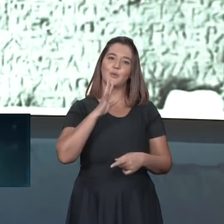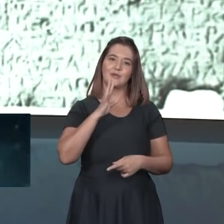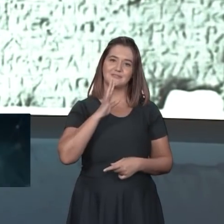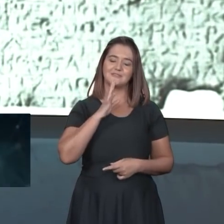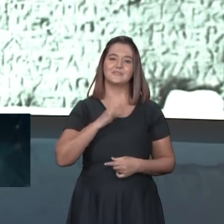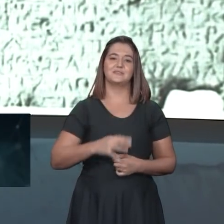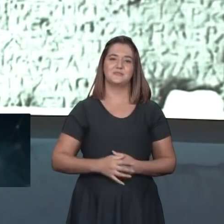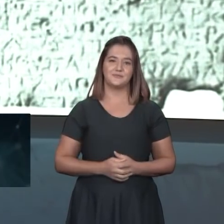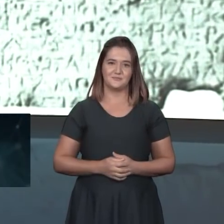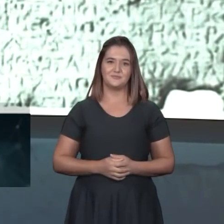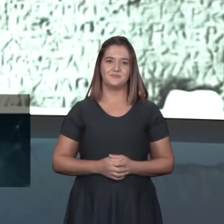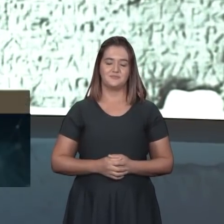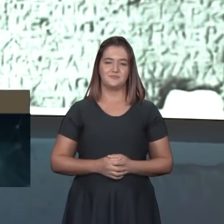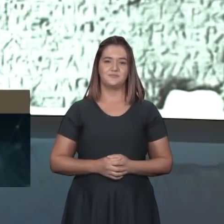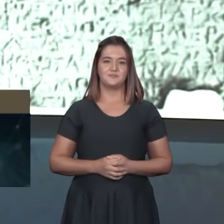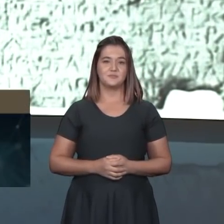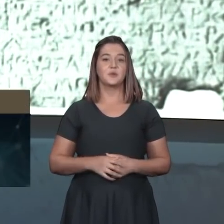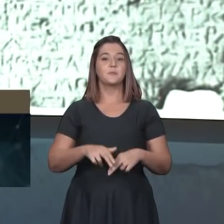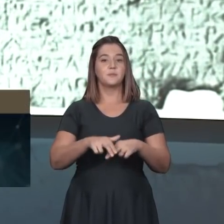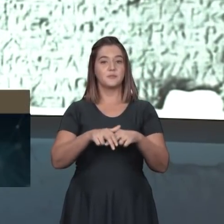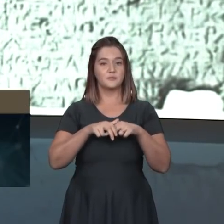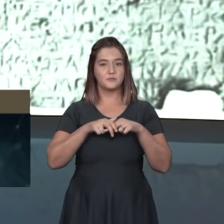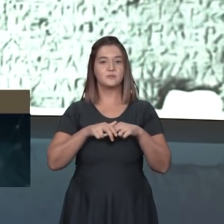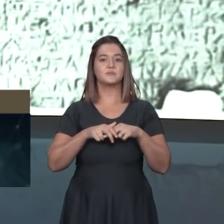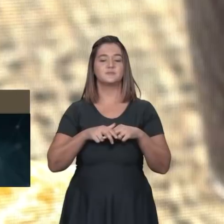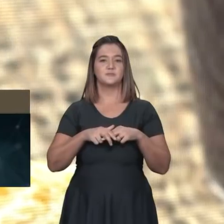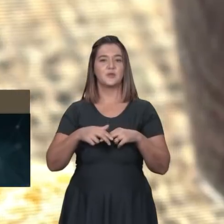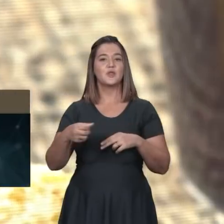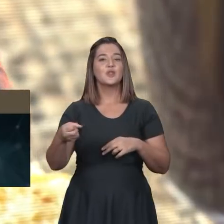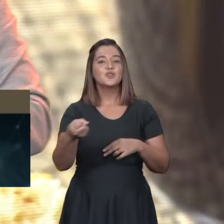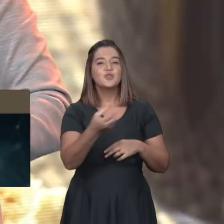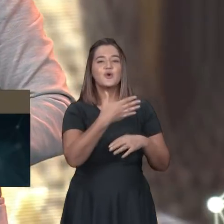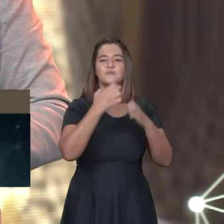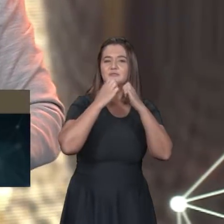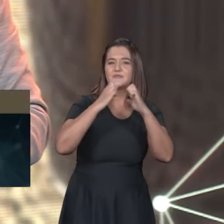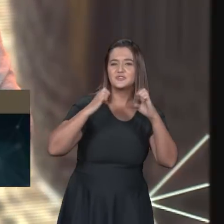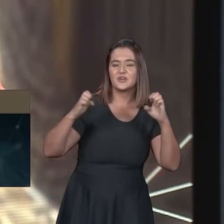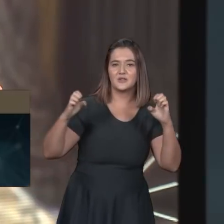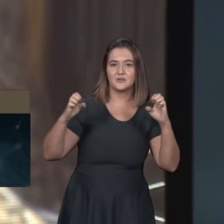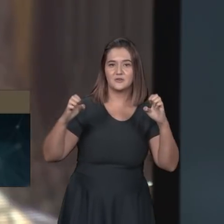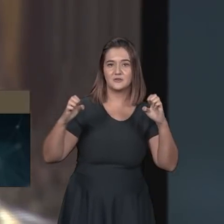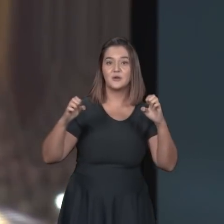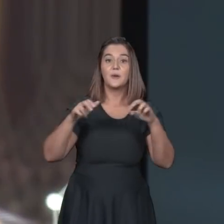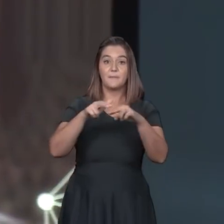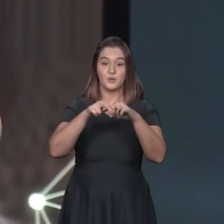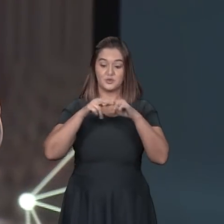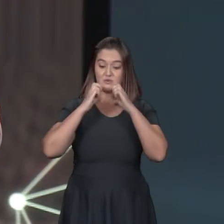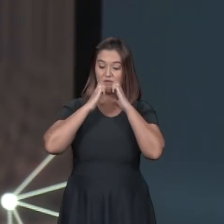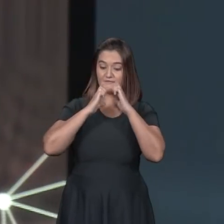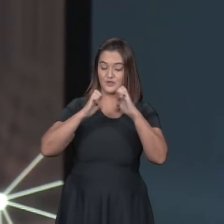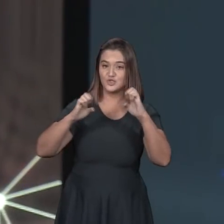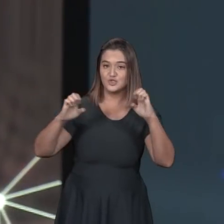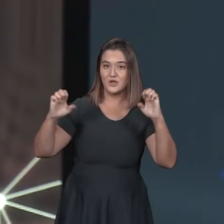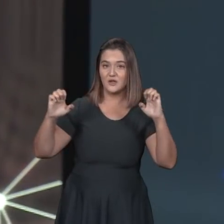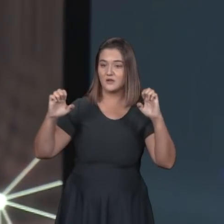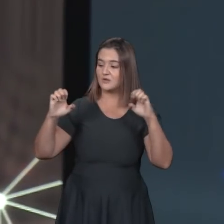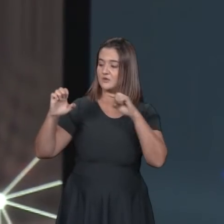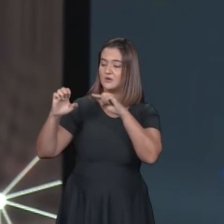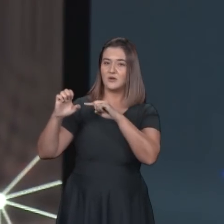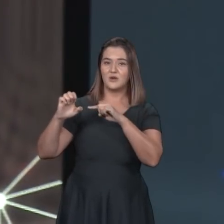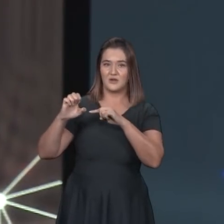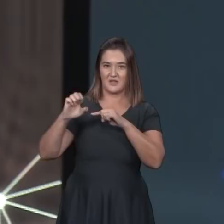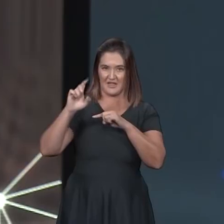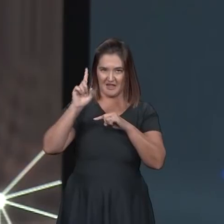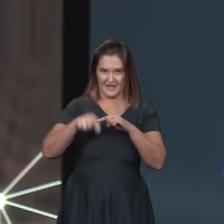plural, euangelia do mundo. Em outras palavras, a palavra evangelho não foi uma palavra criada